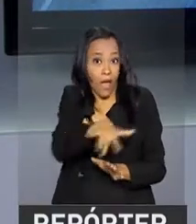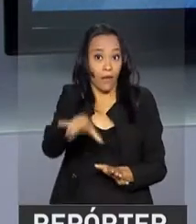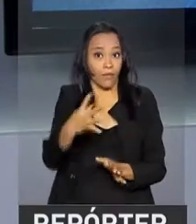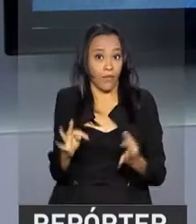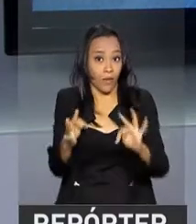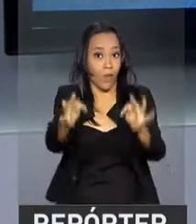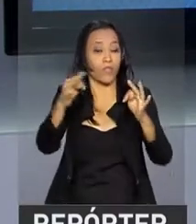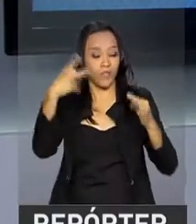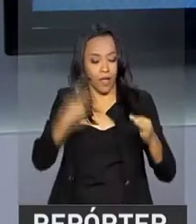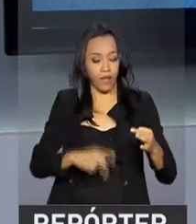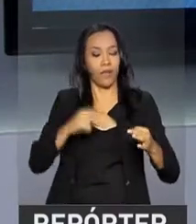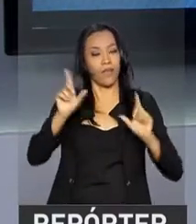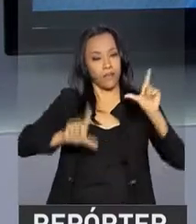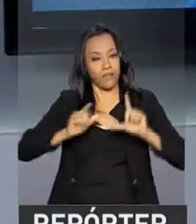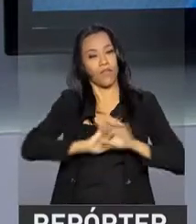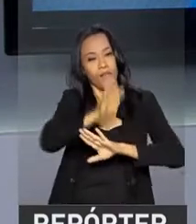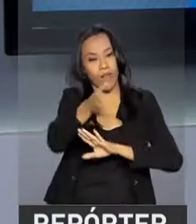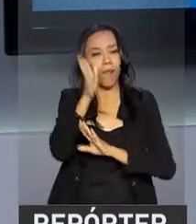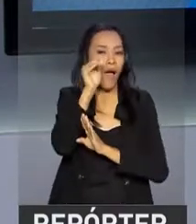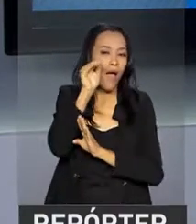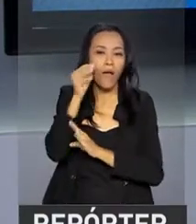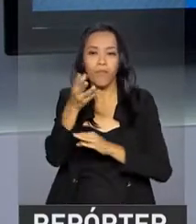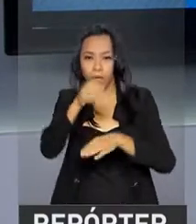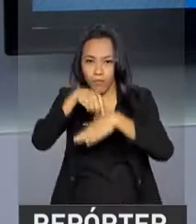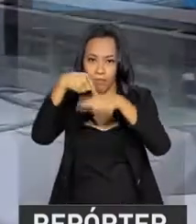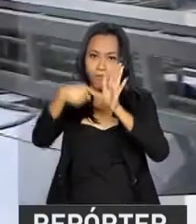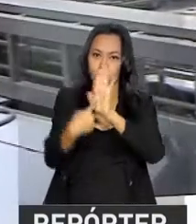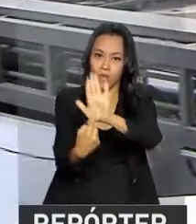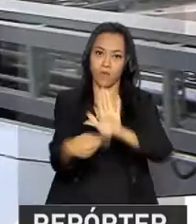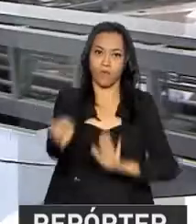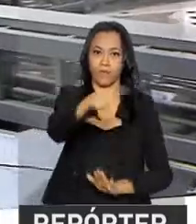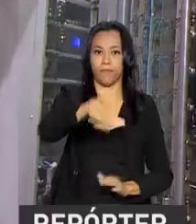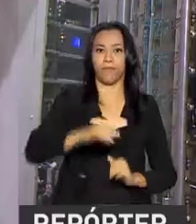NBR foi até lá e mostra pra gente como funciona.